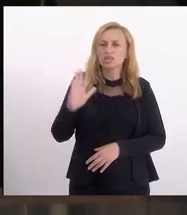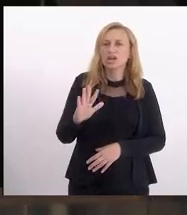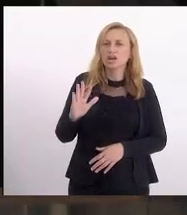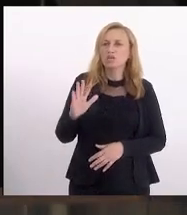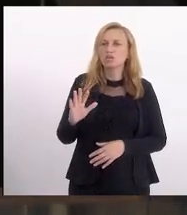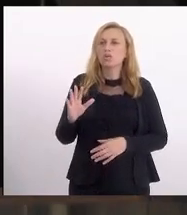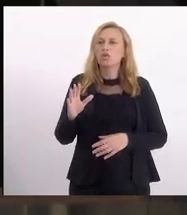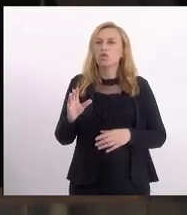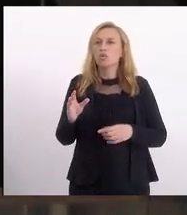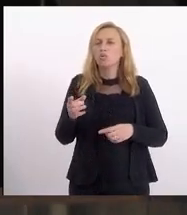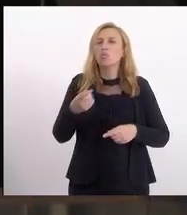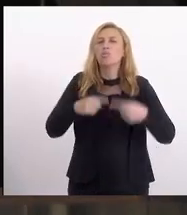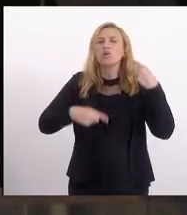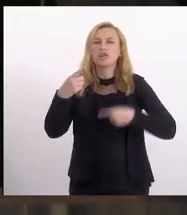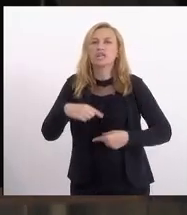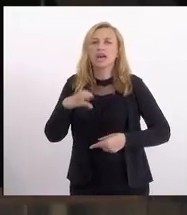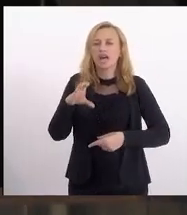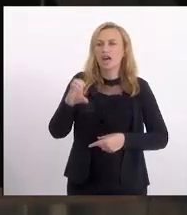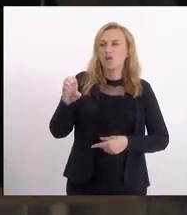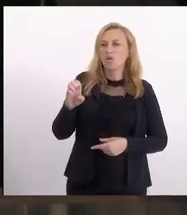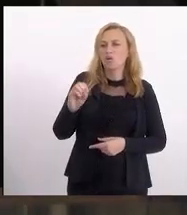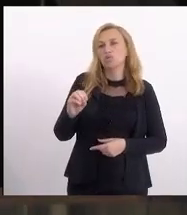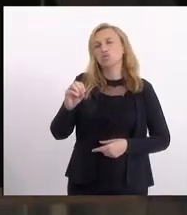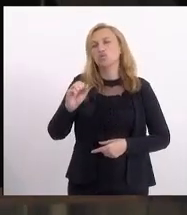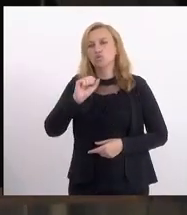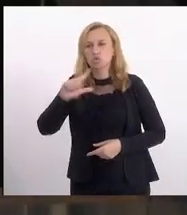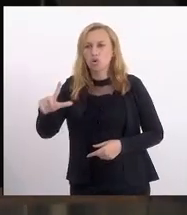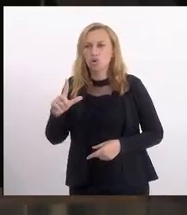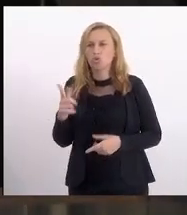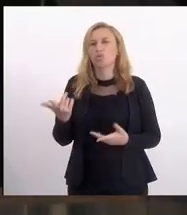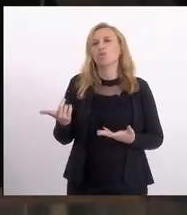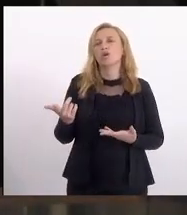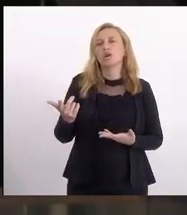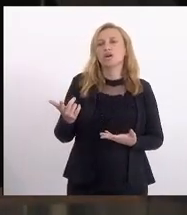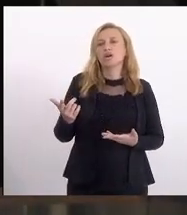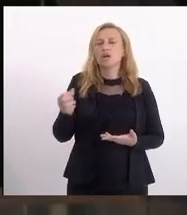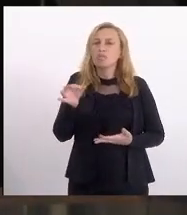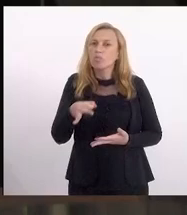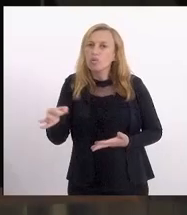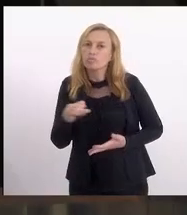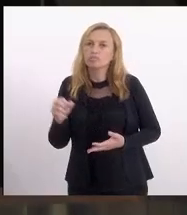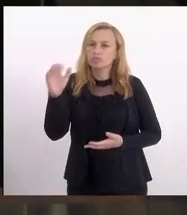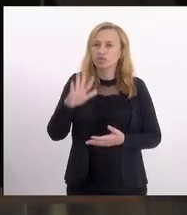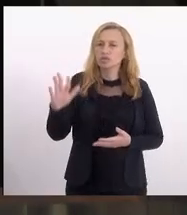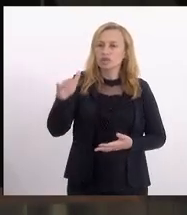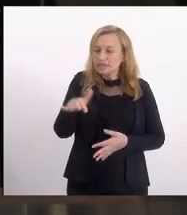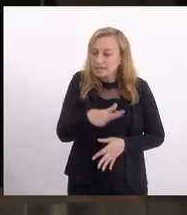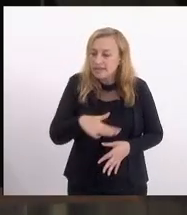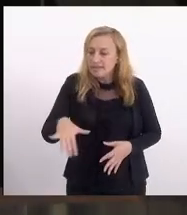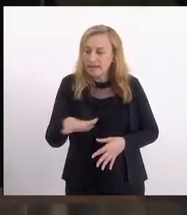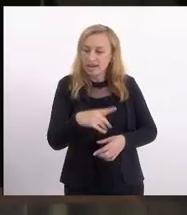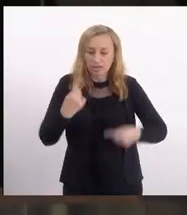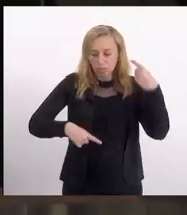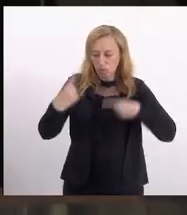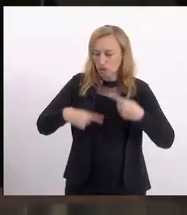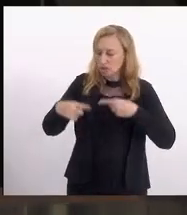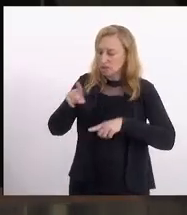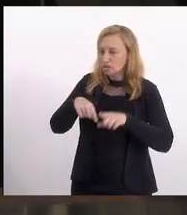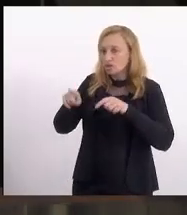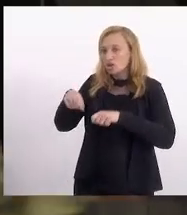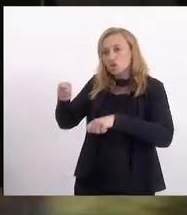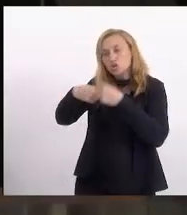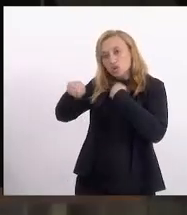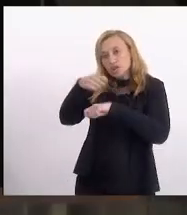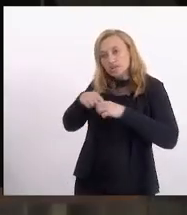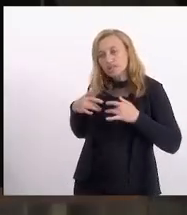política de Ecosol, não é uma mera política assistencial. A moeda social, no campo da... quando se trata de uma política de economia solidária, é